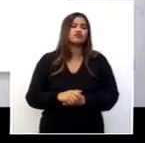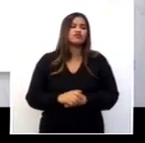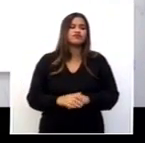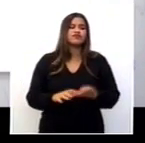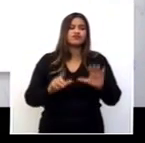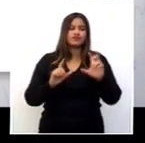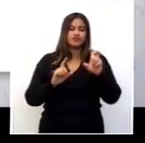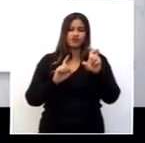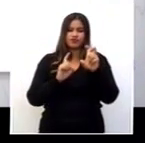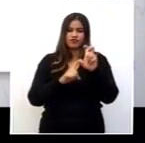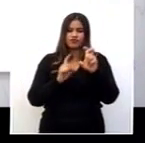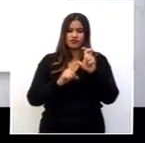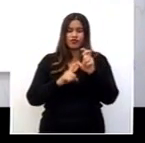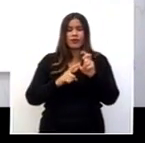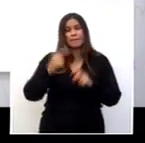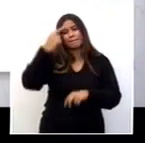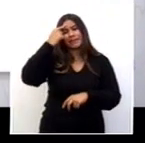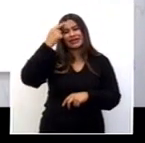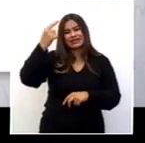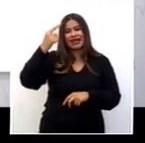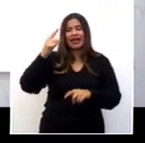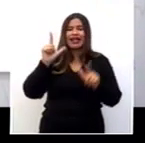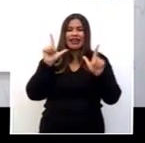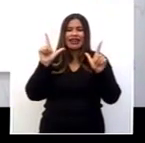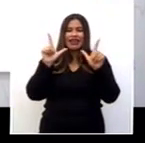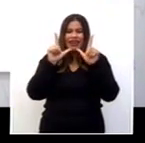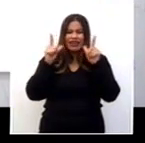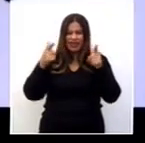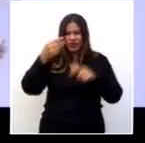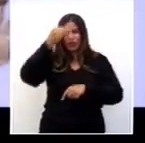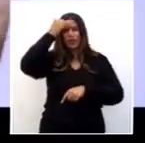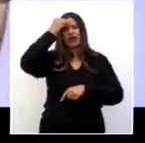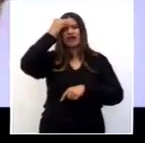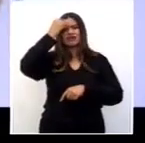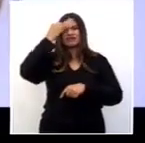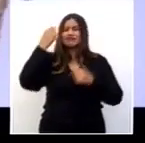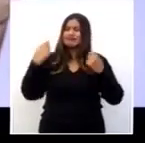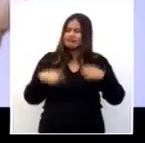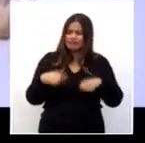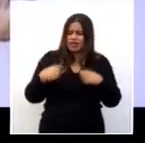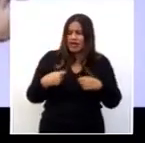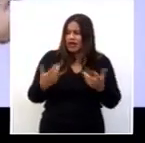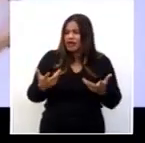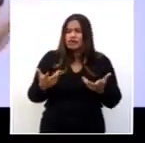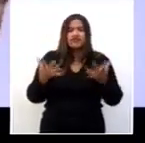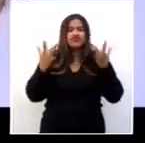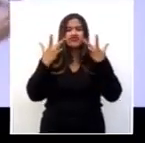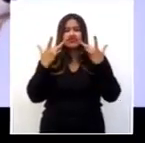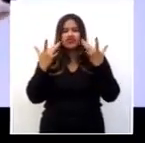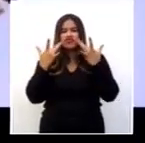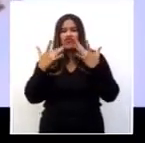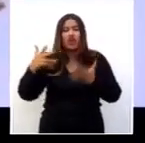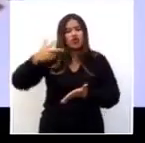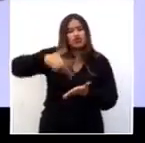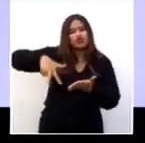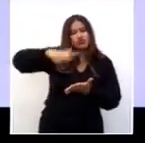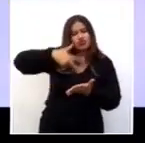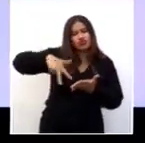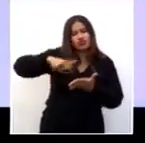em outras linguagens. O teatro, a dança, a